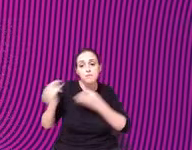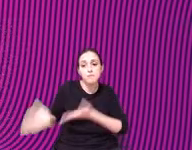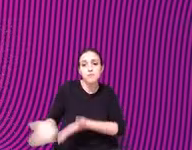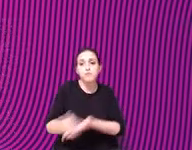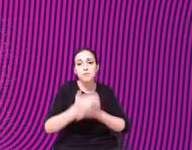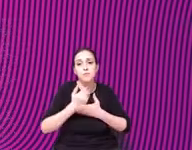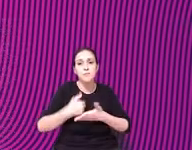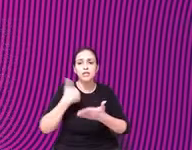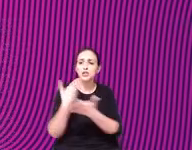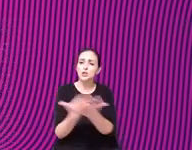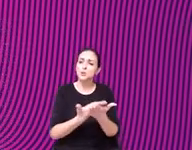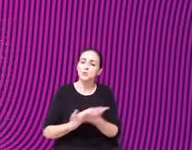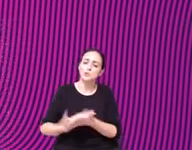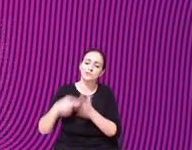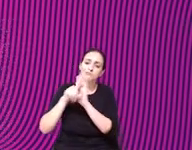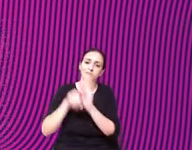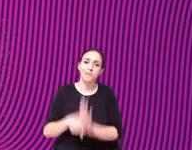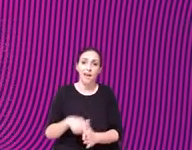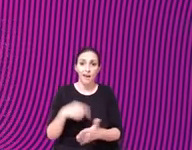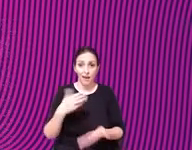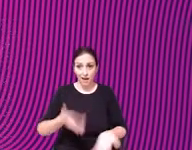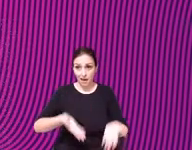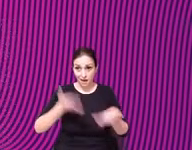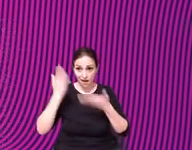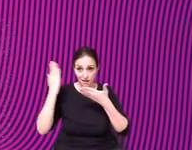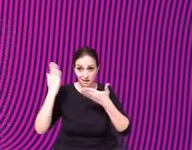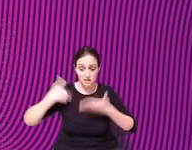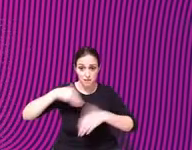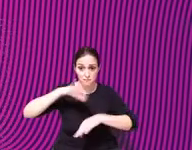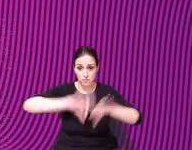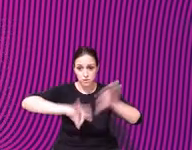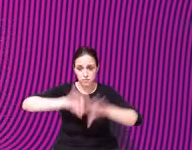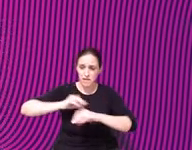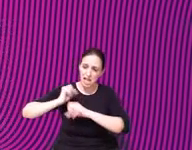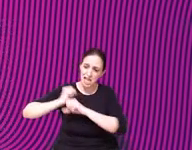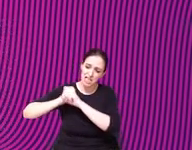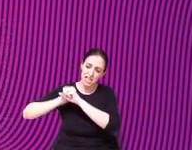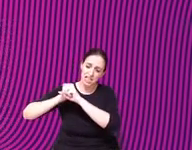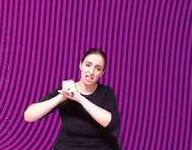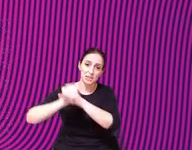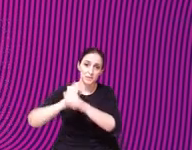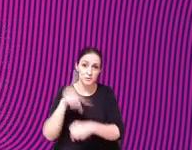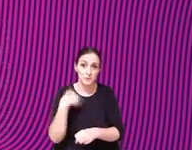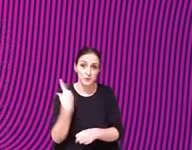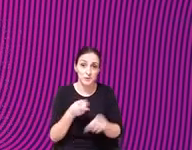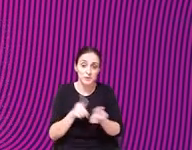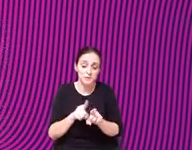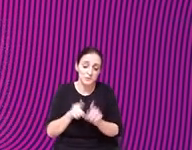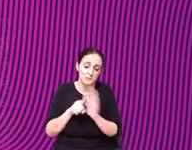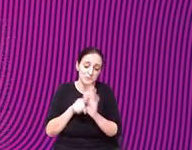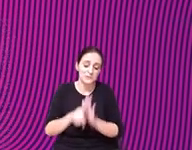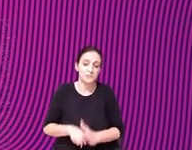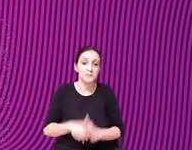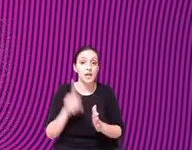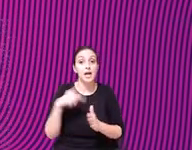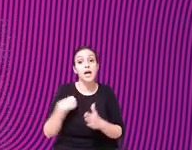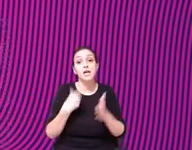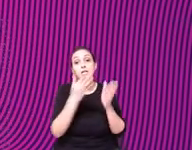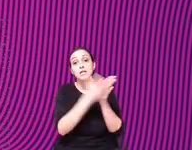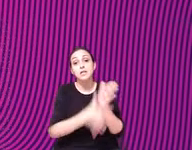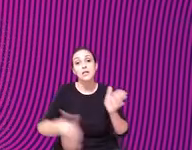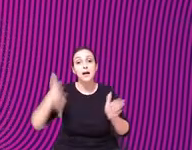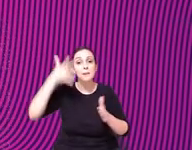estudo aí que o Walter mesmo protagonizou ao longo aí de décadas entre nós, né? E antes, durante a palestra